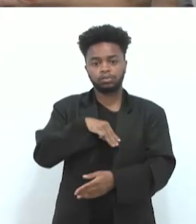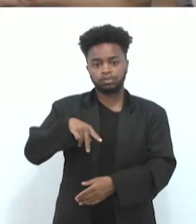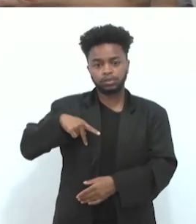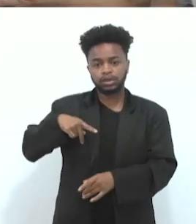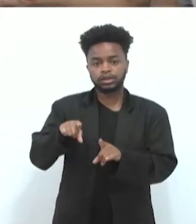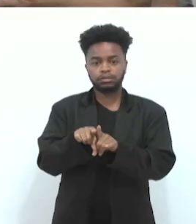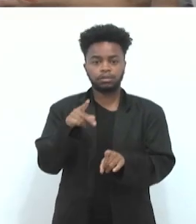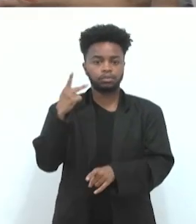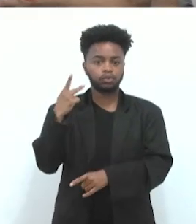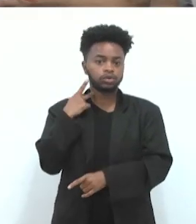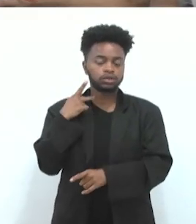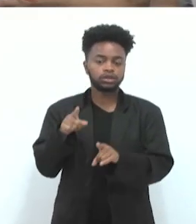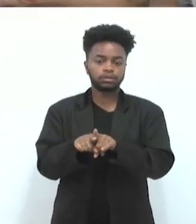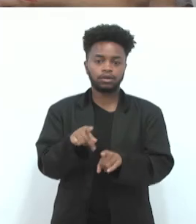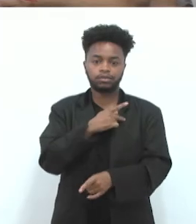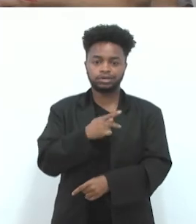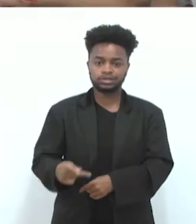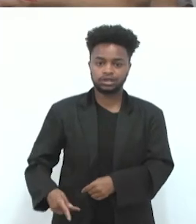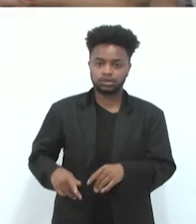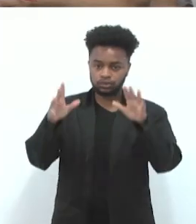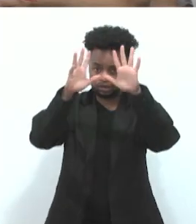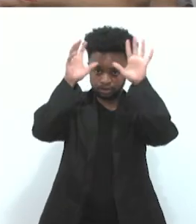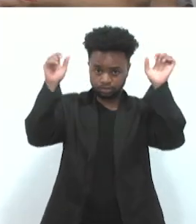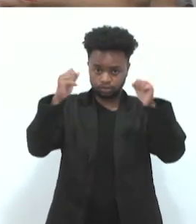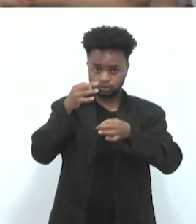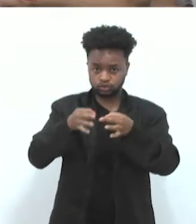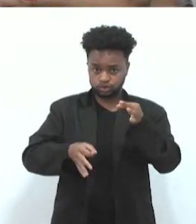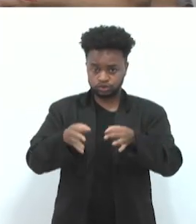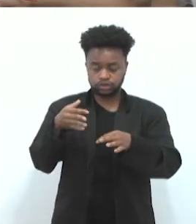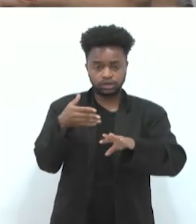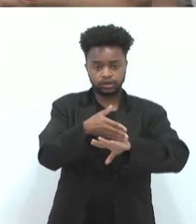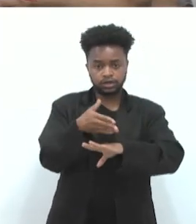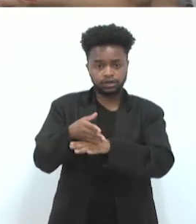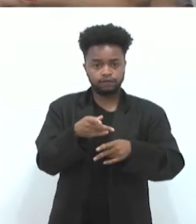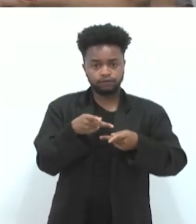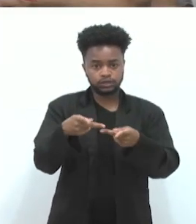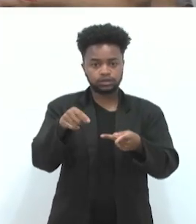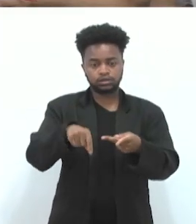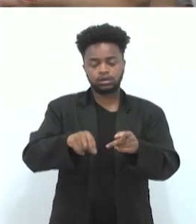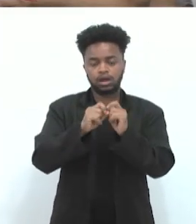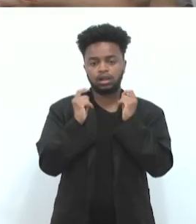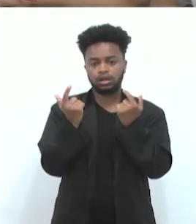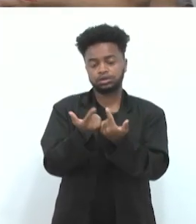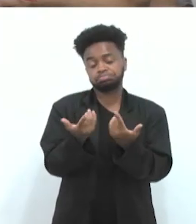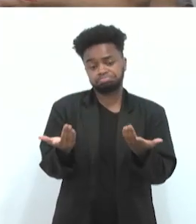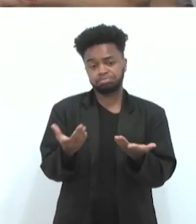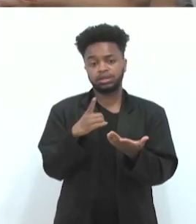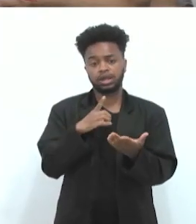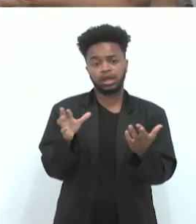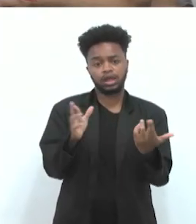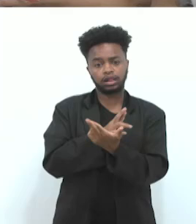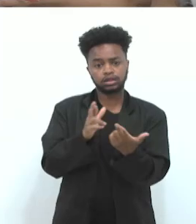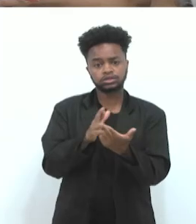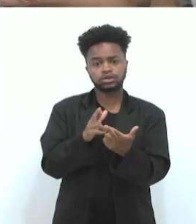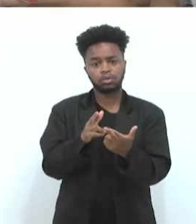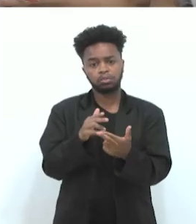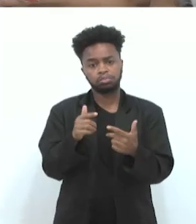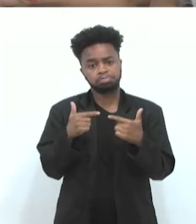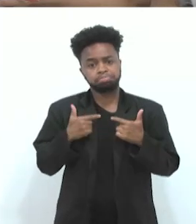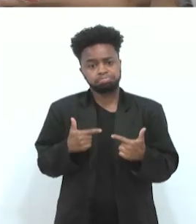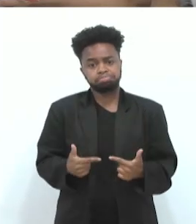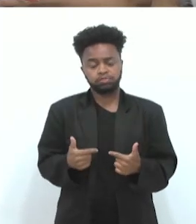Procurador-Geral, o presidente do Tribunal de Justiça vem a essa casa nas diferentes oportunidades. Então, uma relação absolutamente cordial. O que se